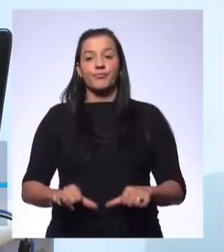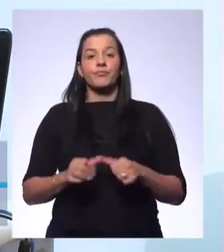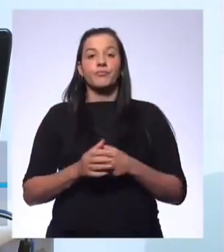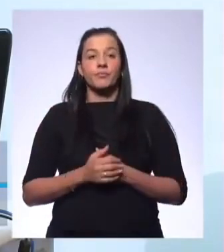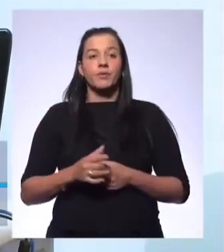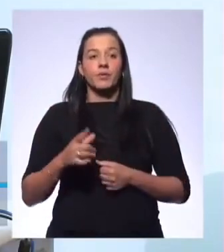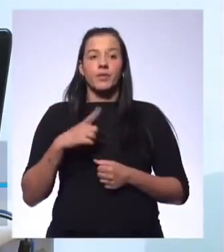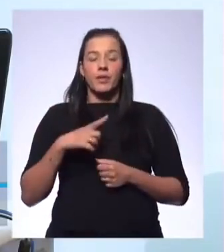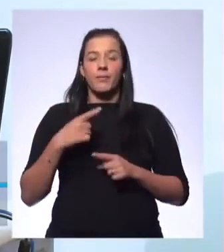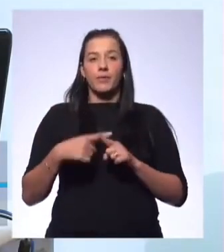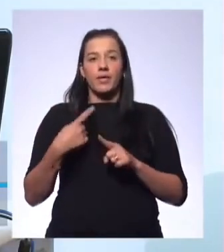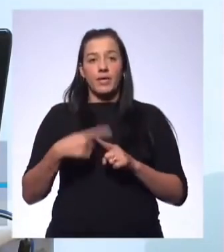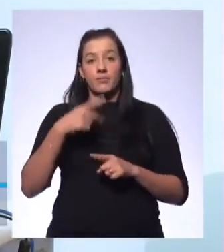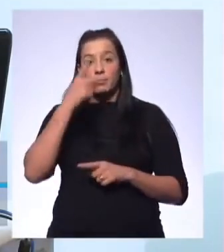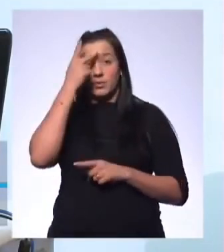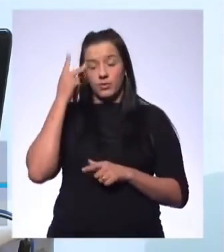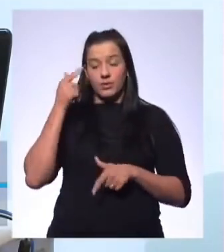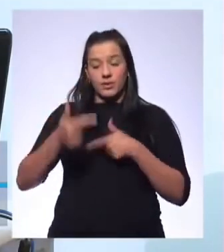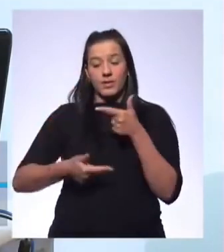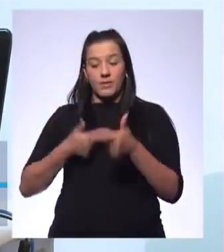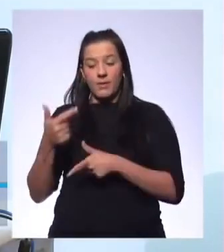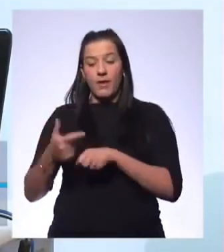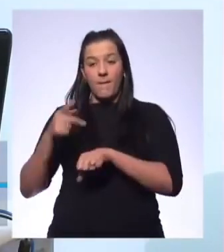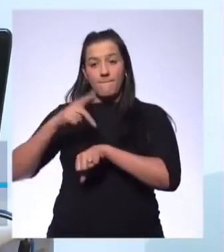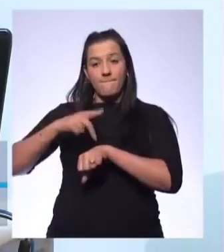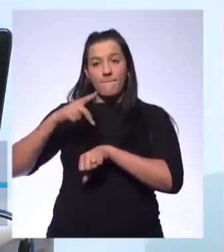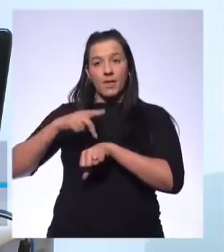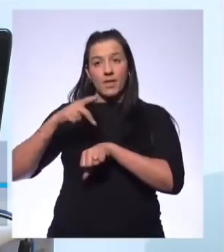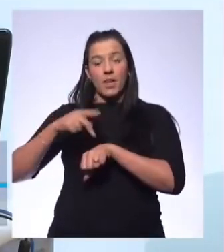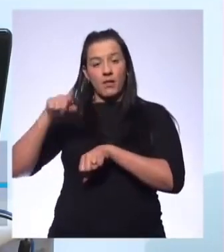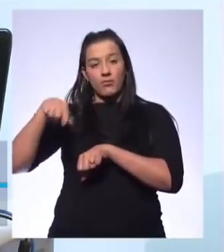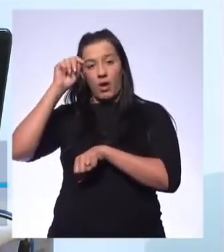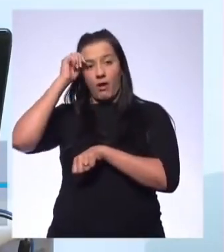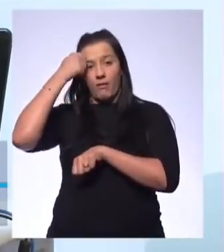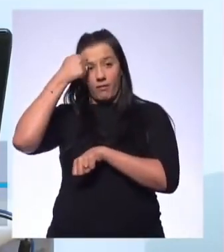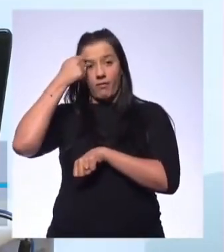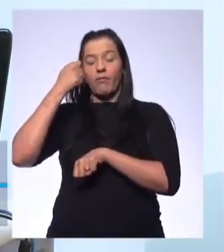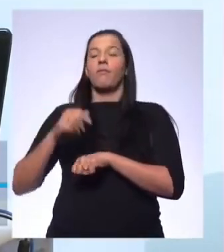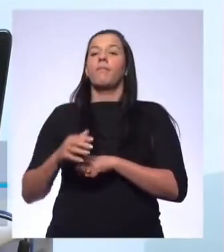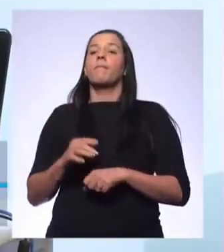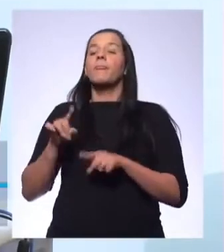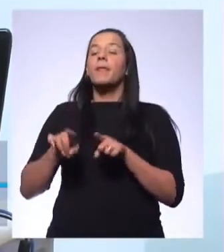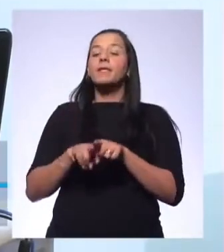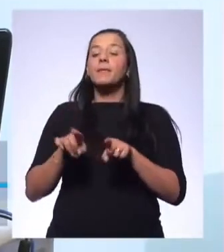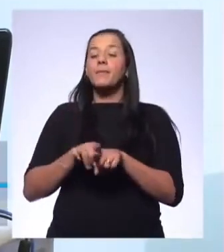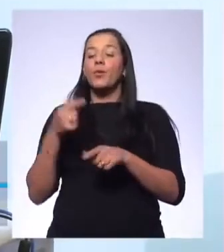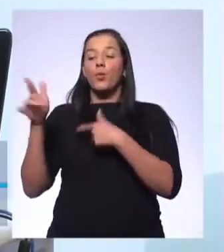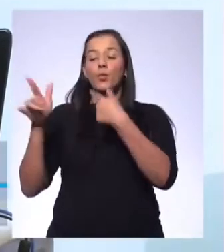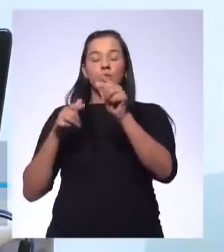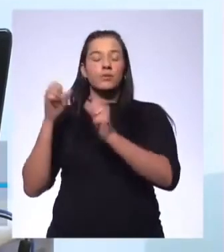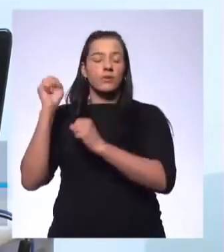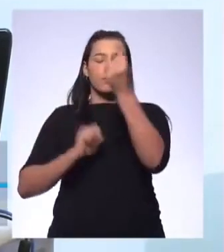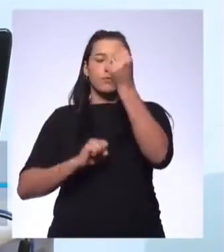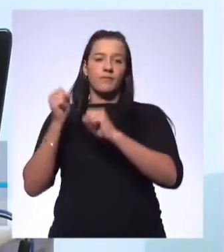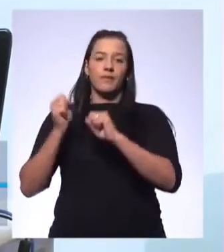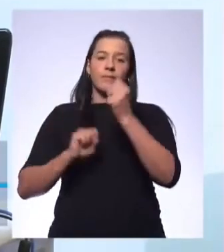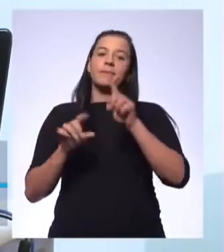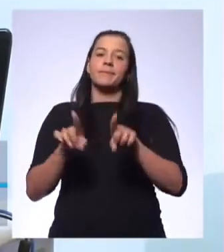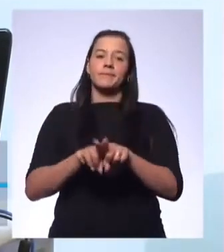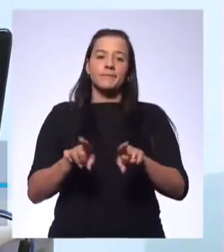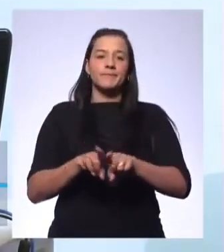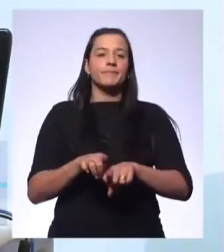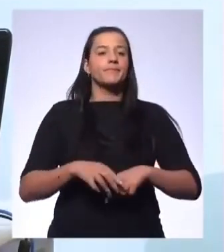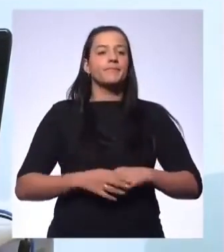só em relação aos mineiros que trabalhavam nas minas de carvão, mas também os operários das fábricas. Vamos dar uma